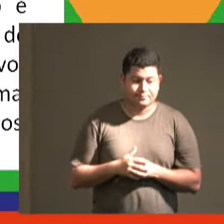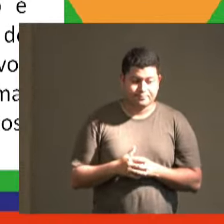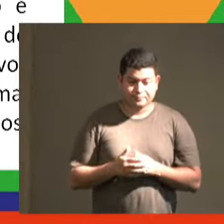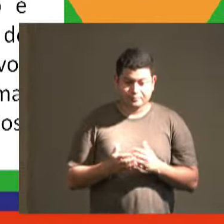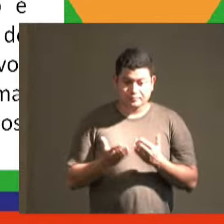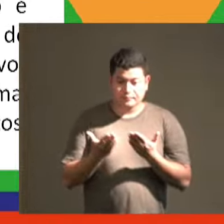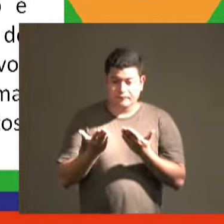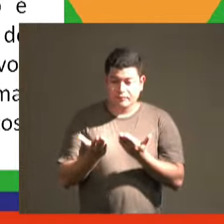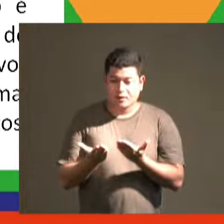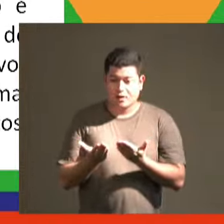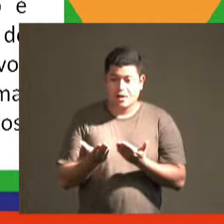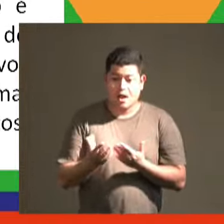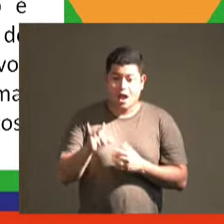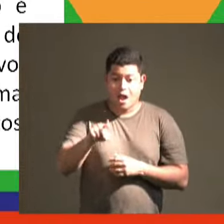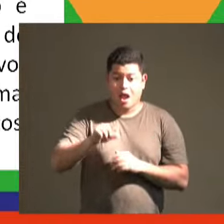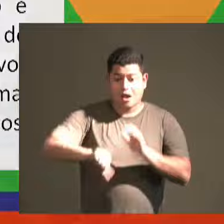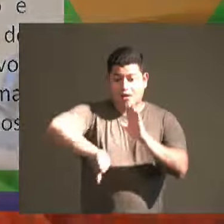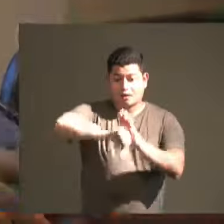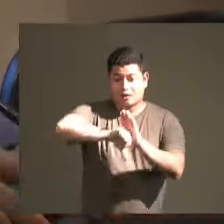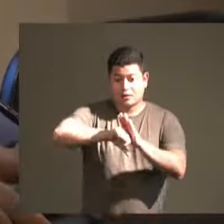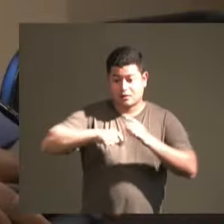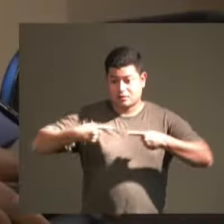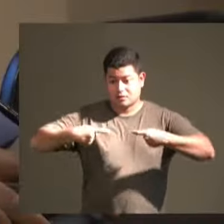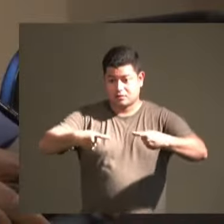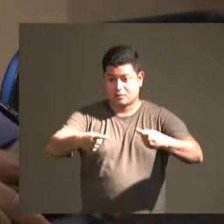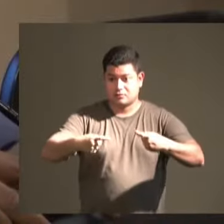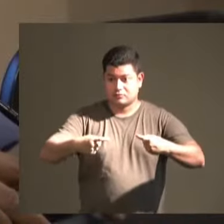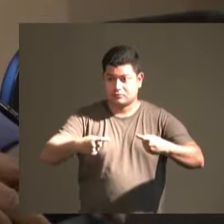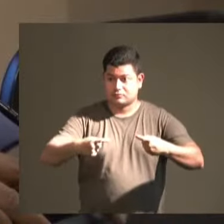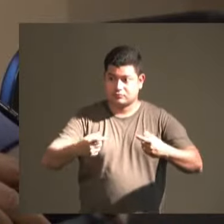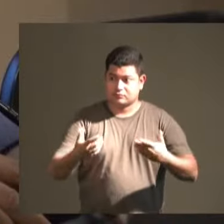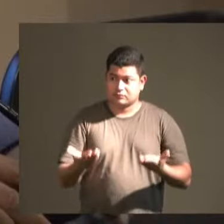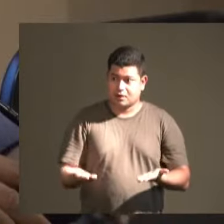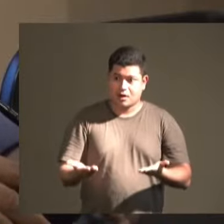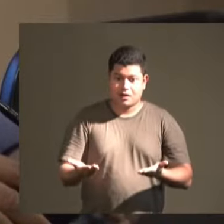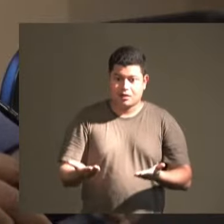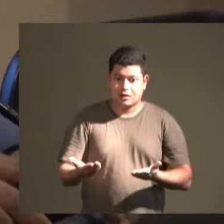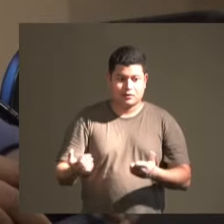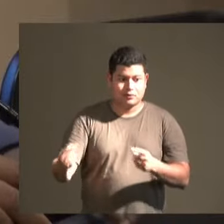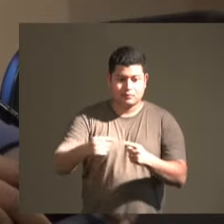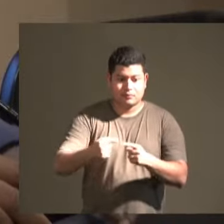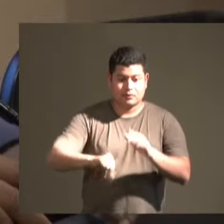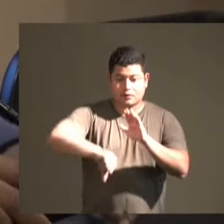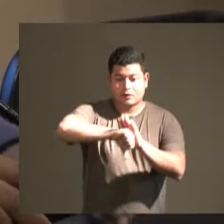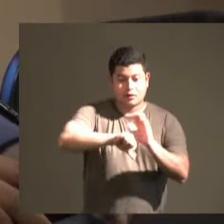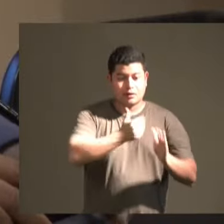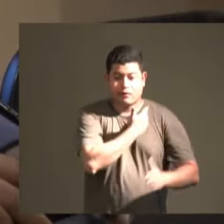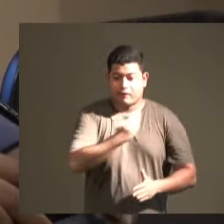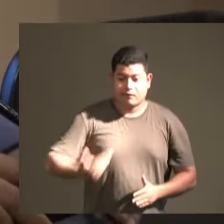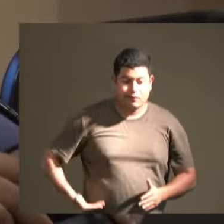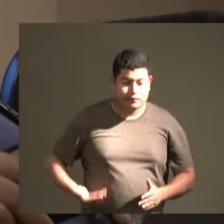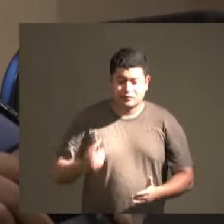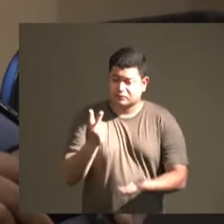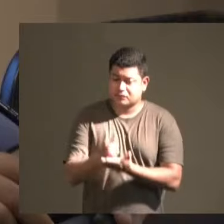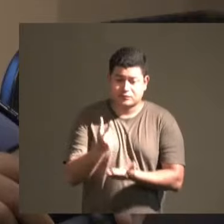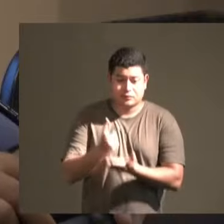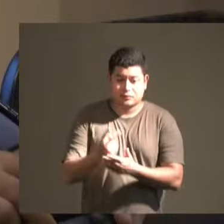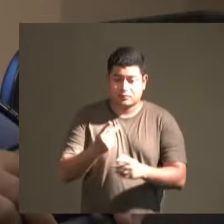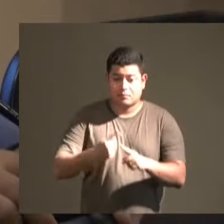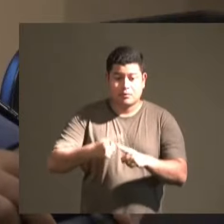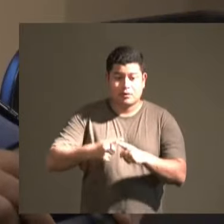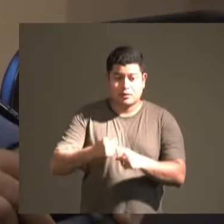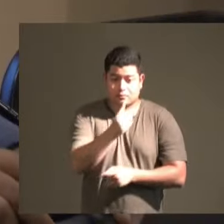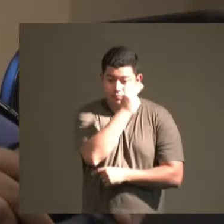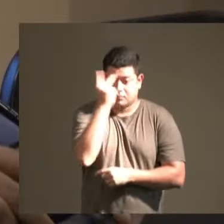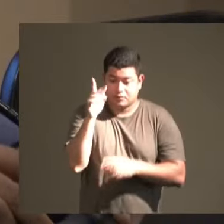se desloque, isso que é crime de guerra. Nós temos cometido aqui um crime governamental, constantemente. As pessoas com deficiência, para